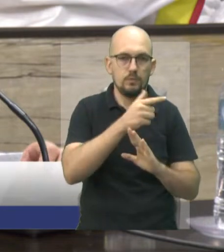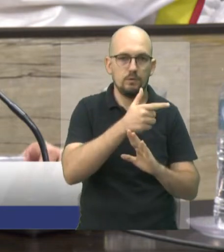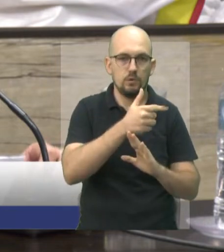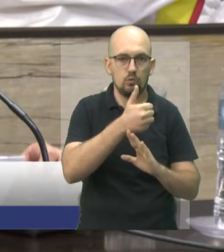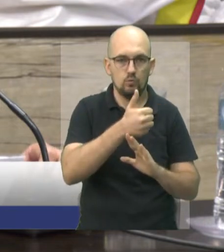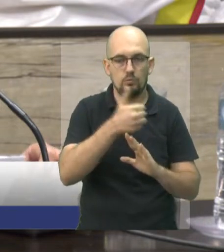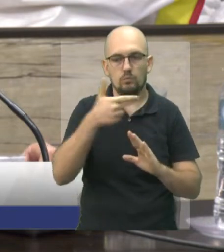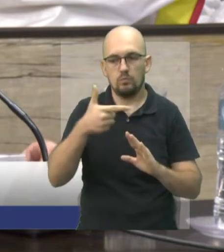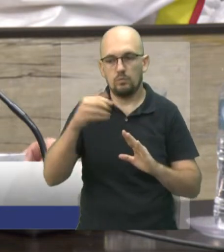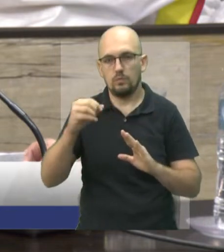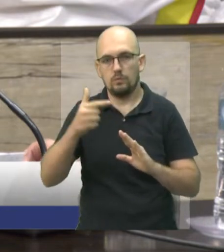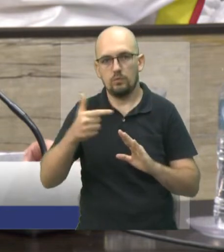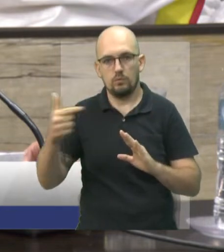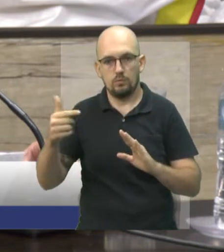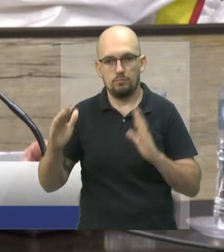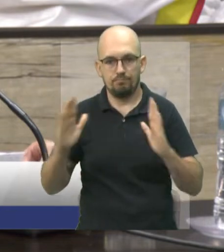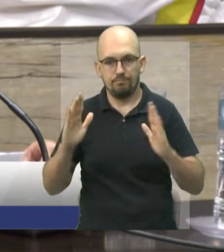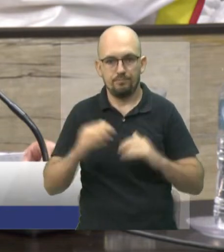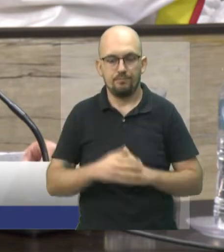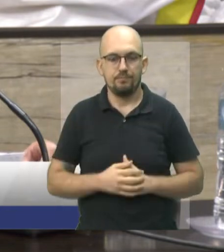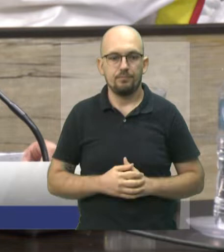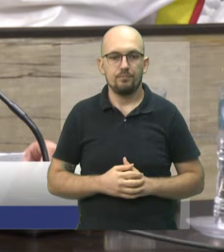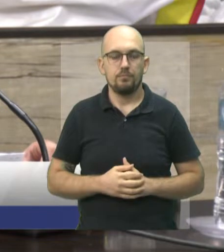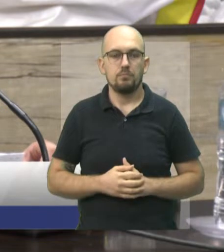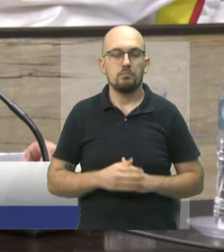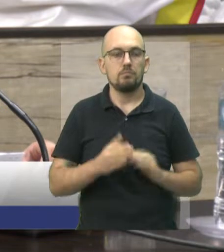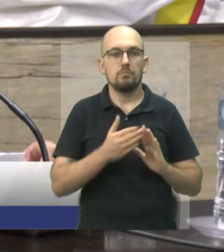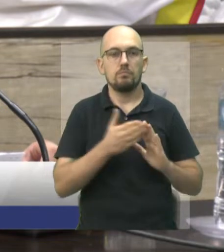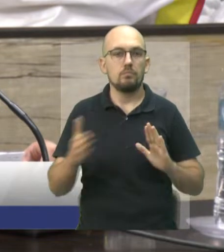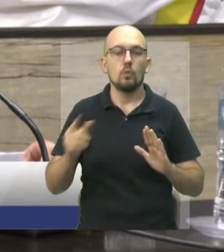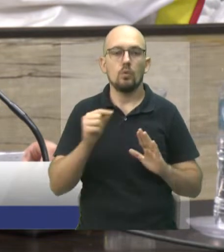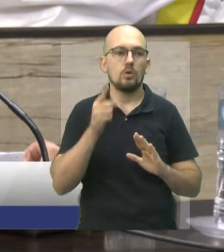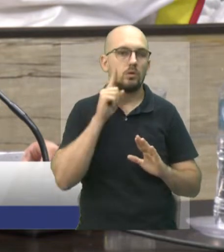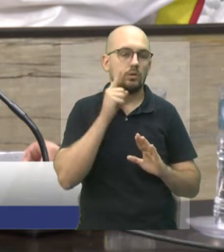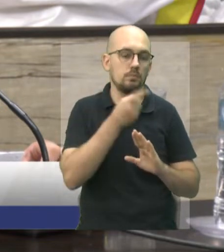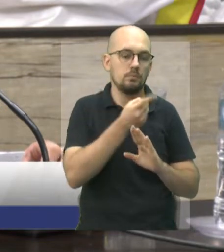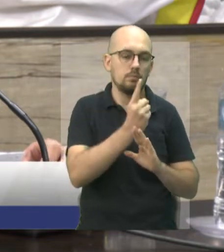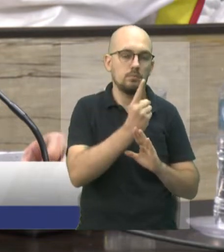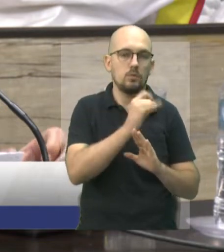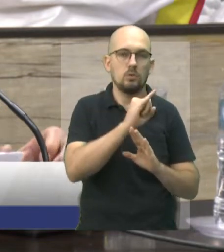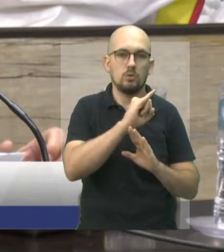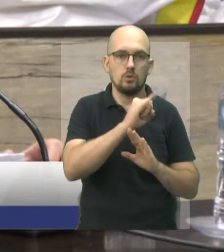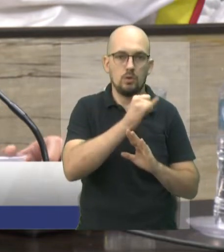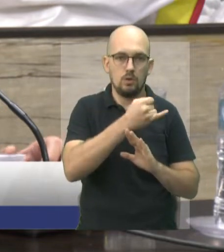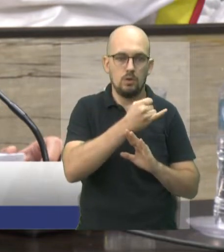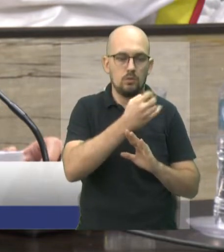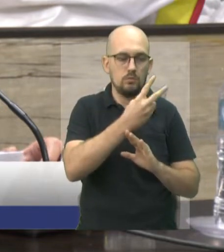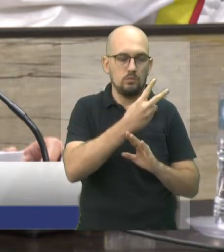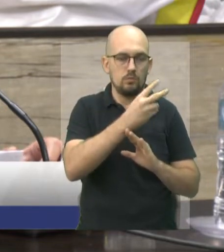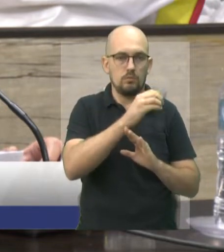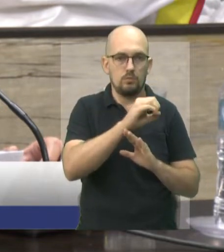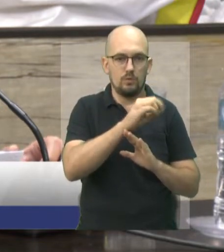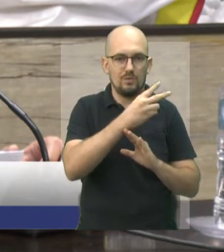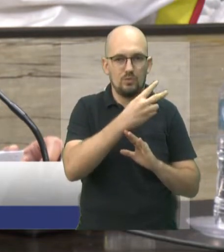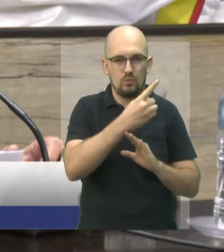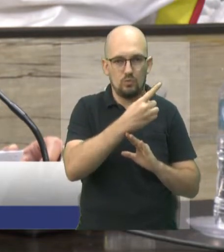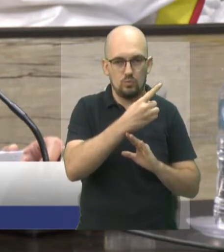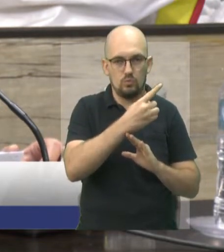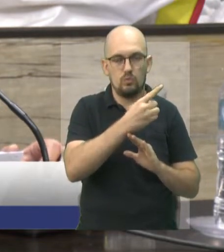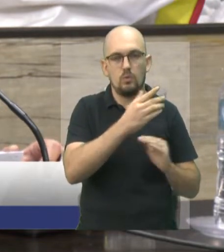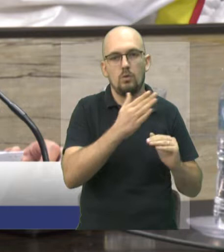2021-22, período compreendido entre 1º de janeiro de 2021 a